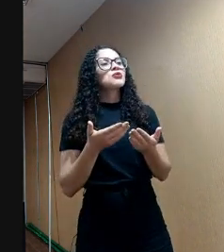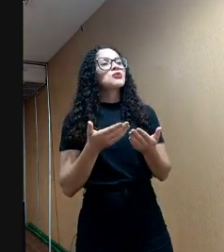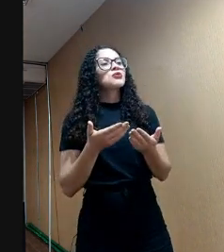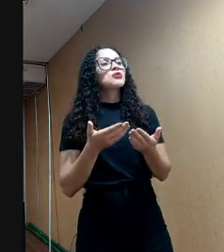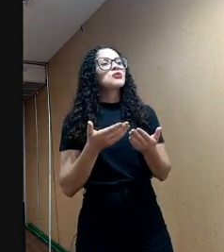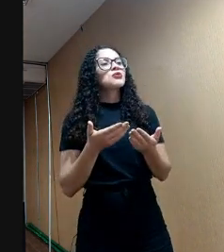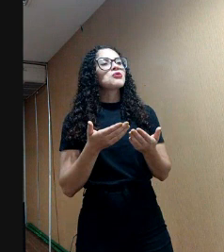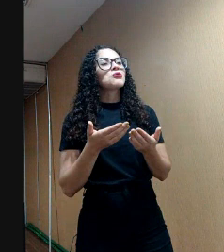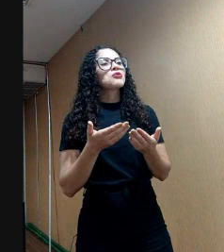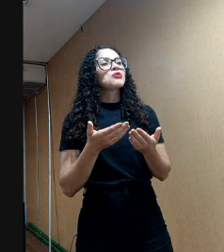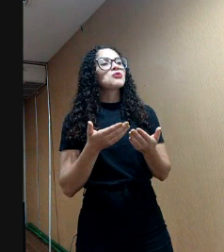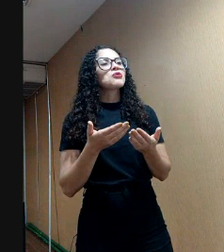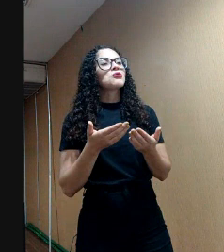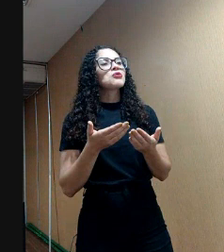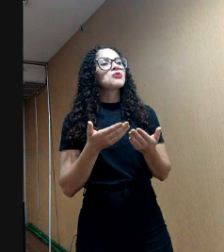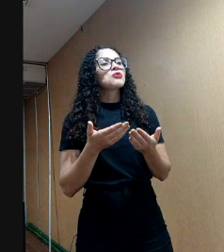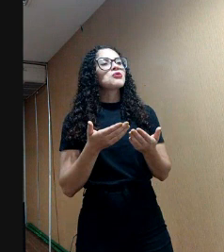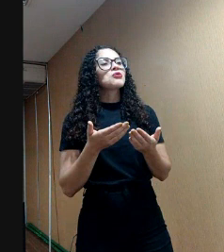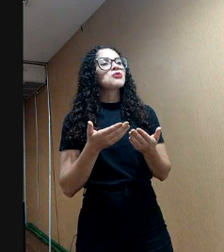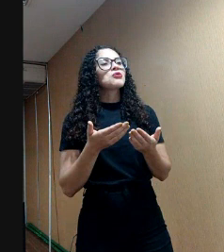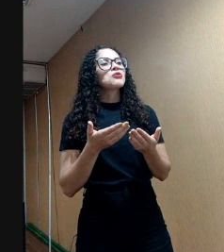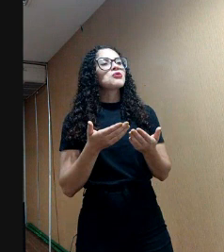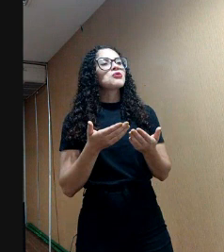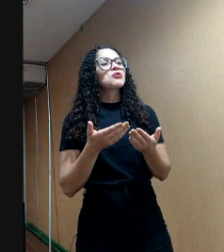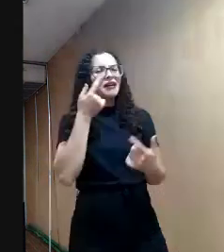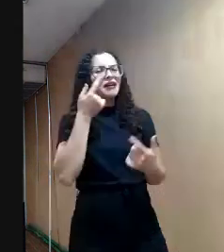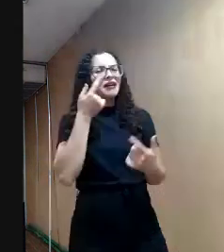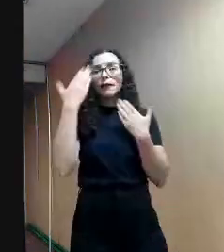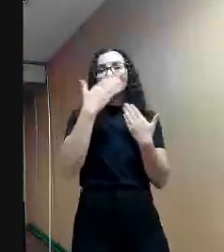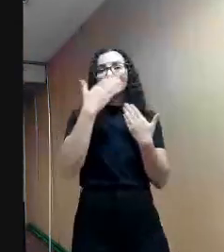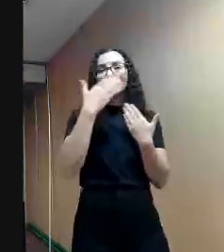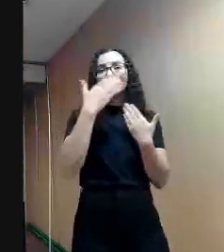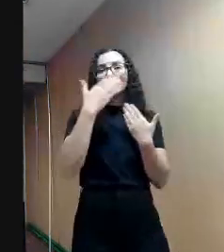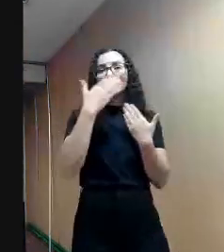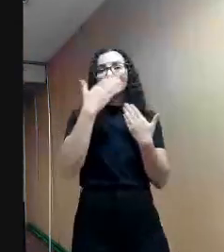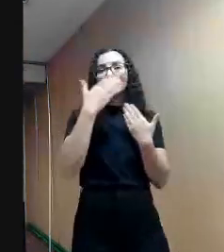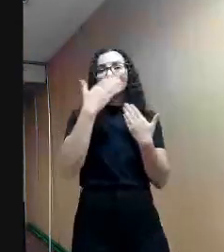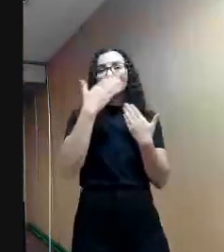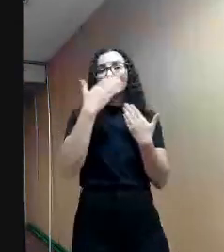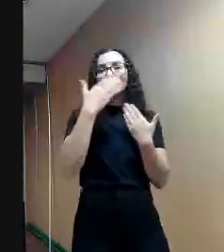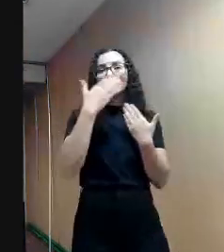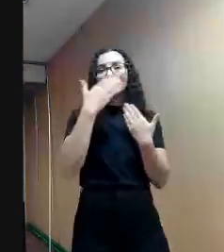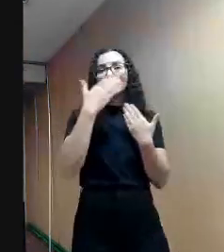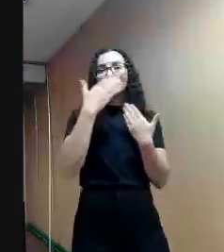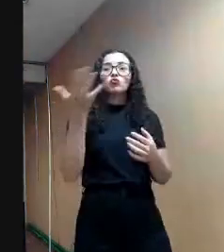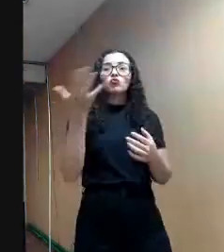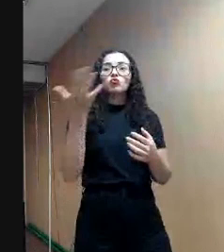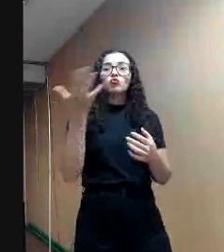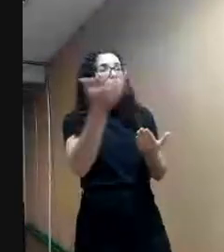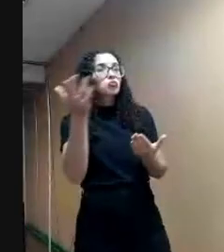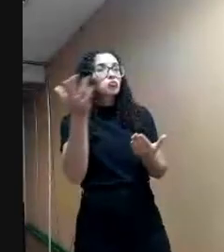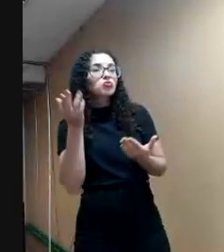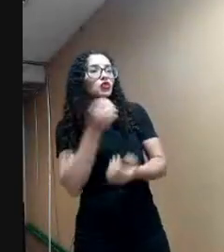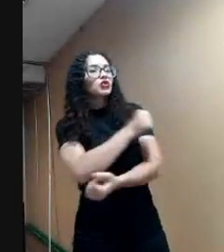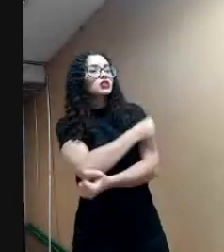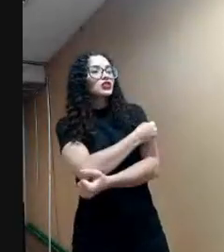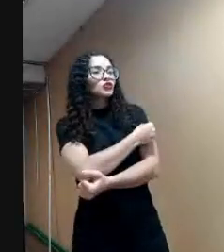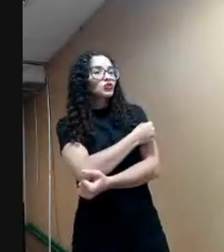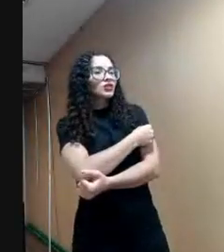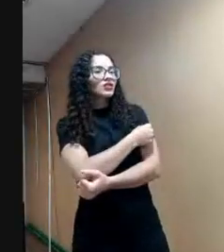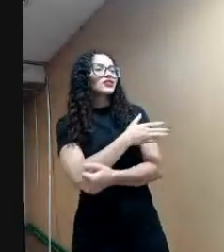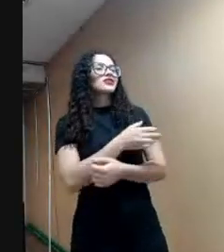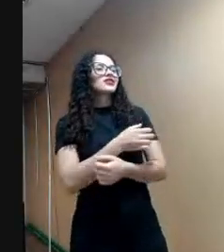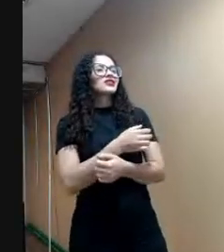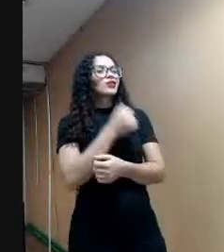gestora da reitoria. Fazer uma saudação muito especial aos estudantes, às